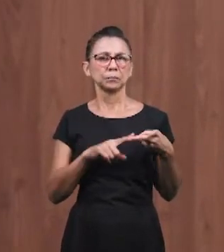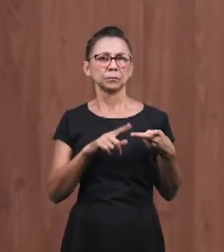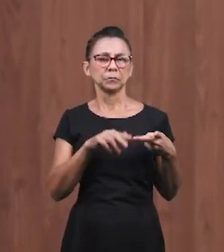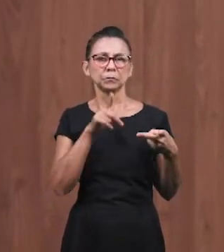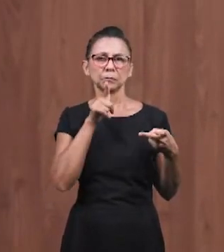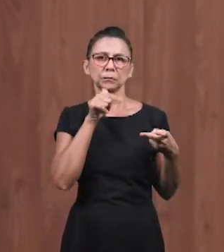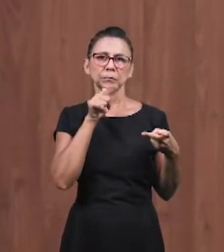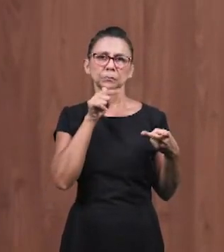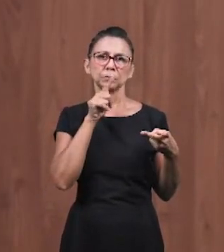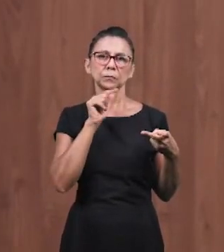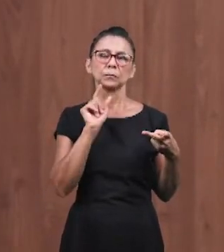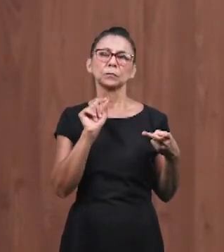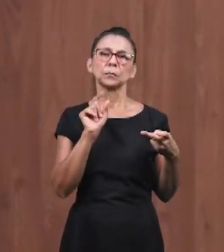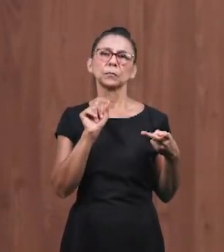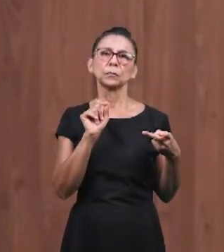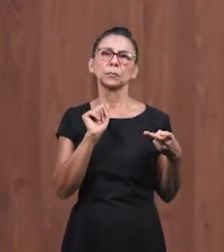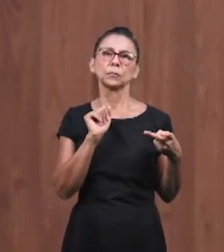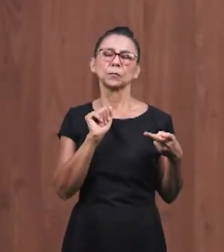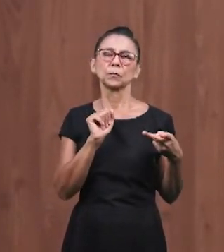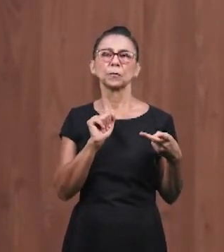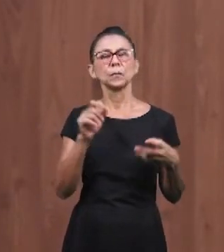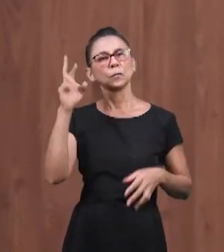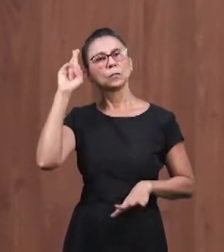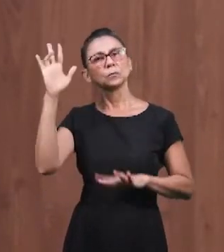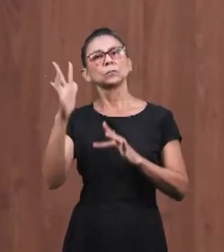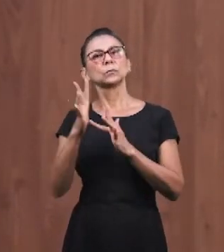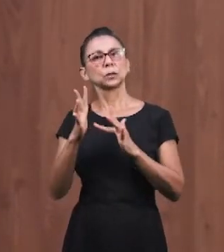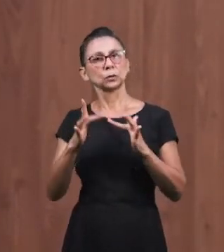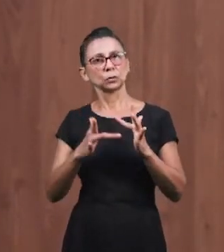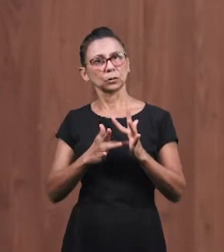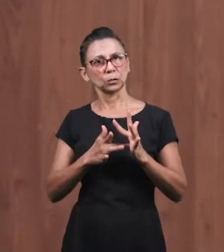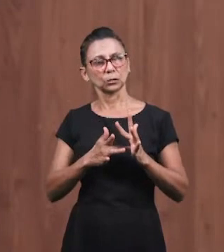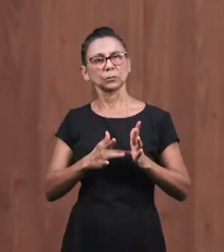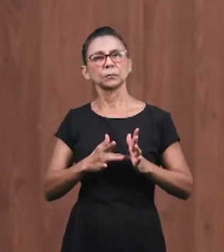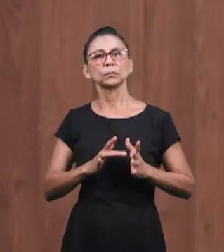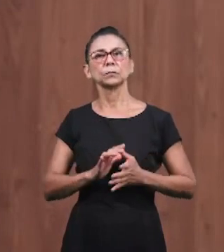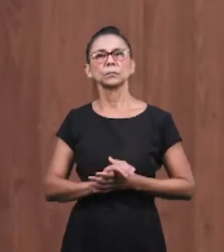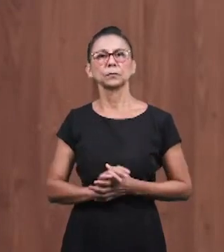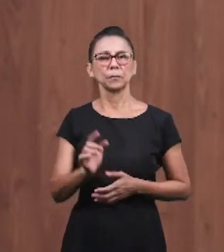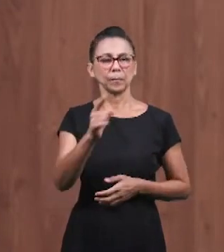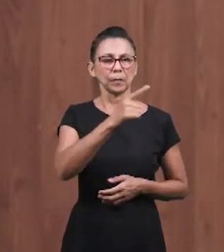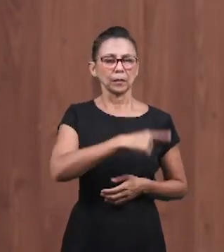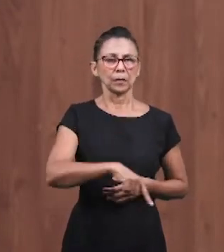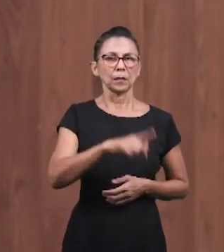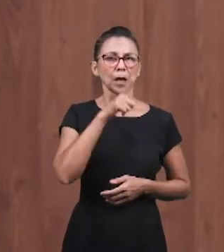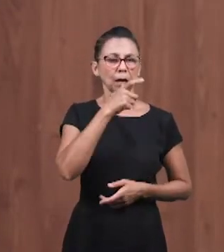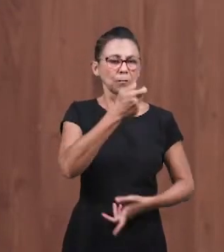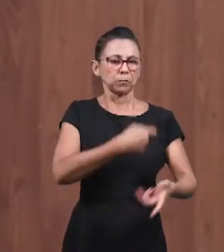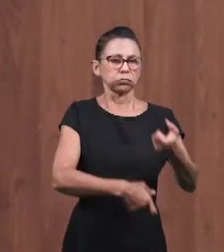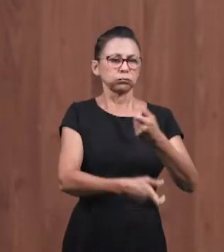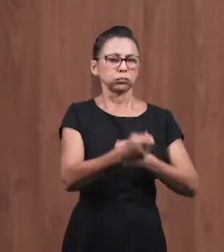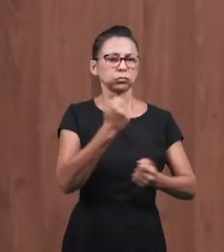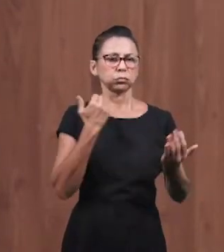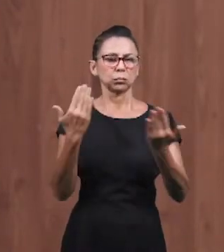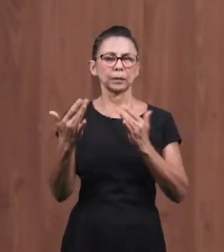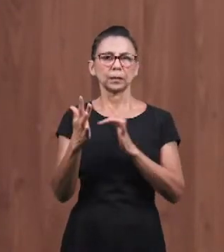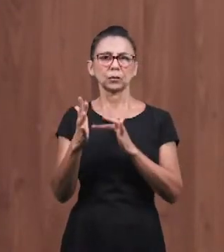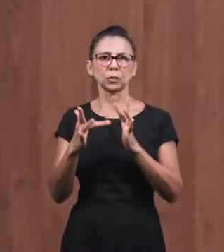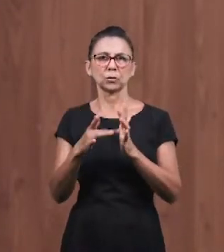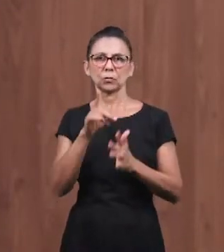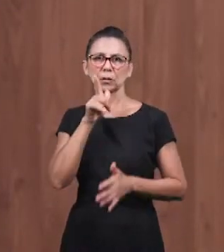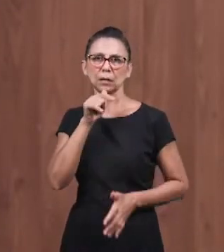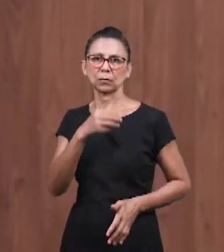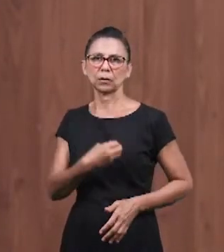a água fala ali exatamente do Senhor Jesus, né? A água daquele poço, porque Jesus é o poço das águas vivas.